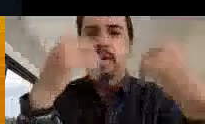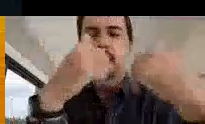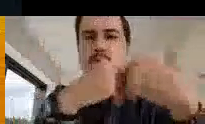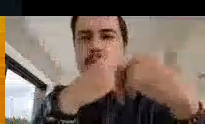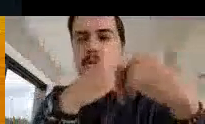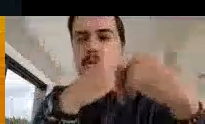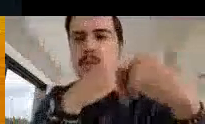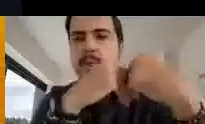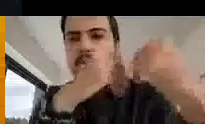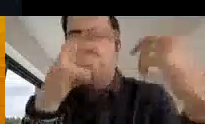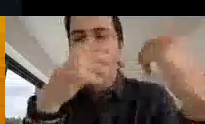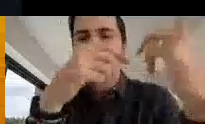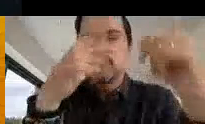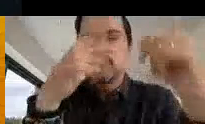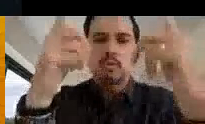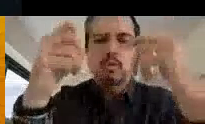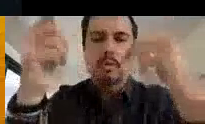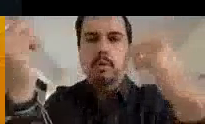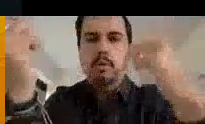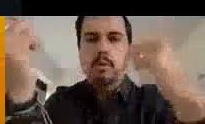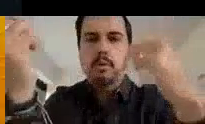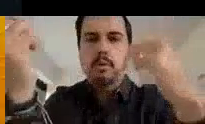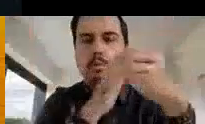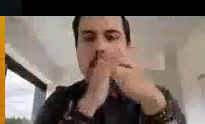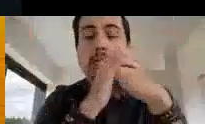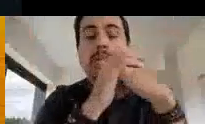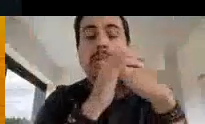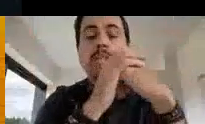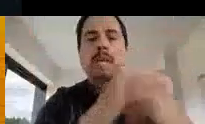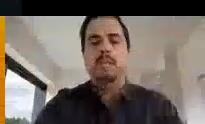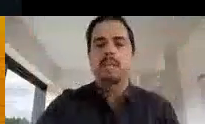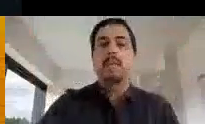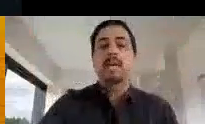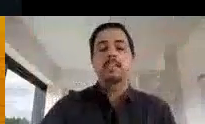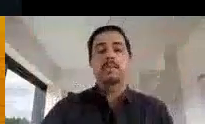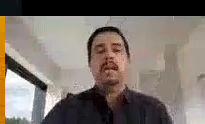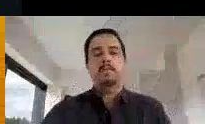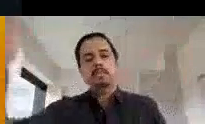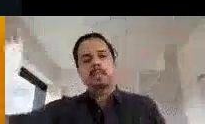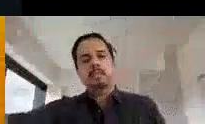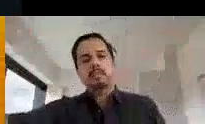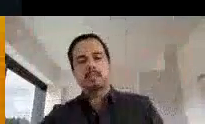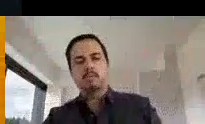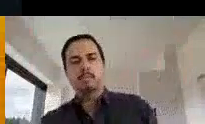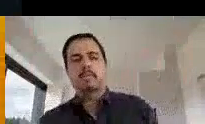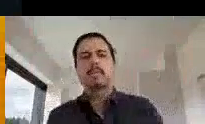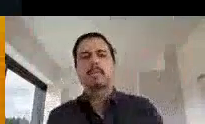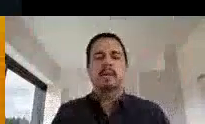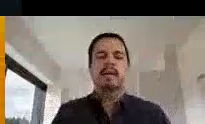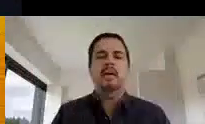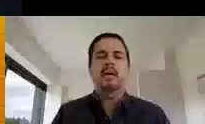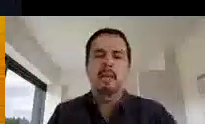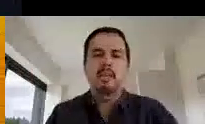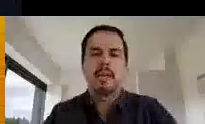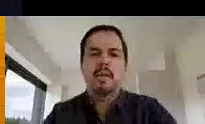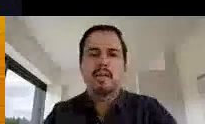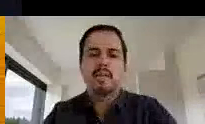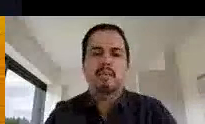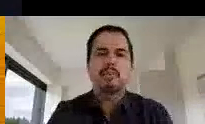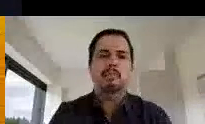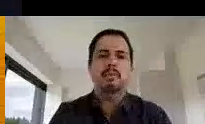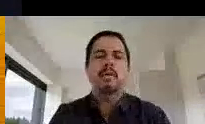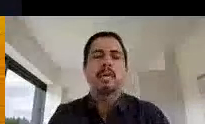Naquela grana que você pega de volta para comprar, você ganha um cupom de desconto para a próxima compra e o cashback. Você ganha um Cashback. cashback para gastar na próxima.